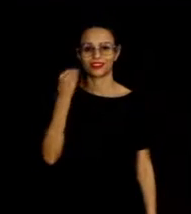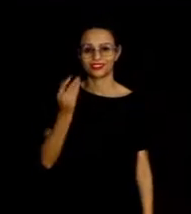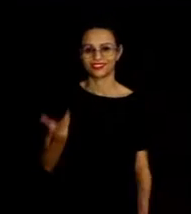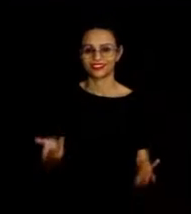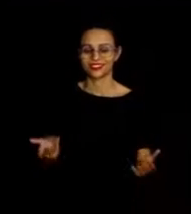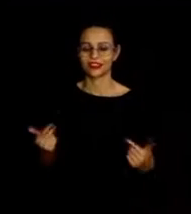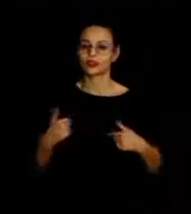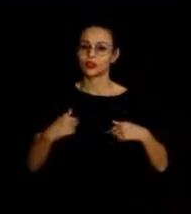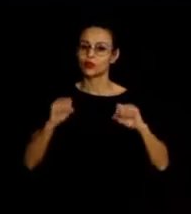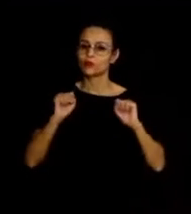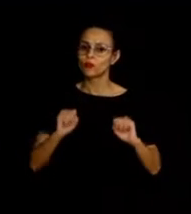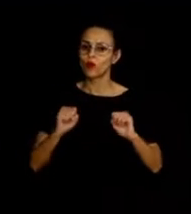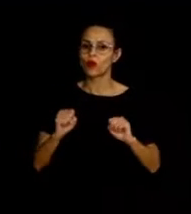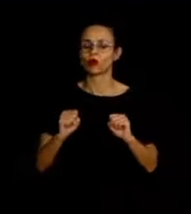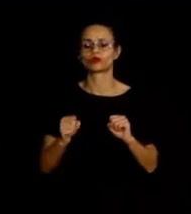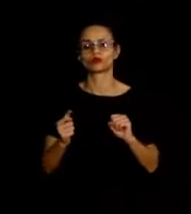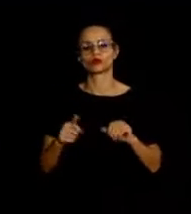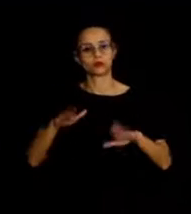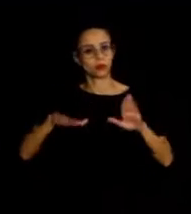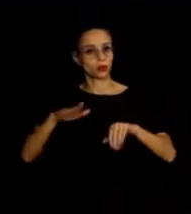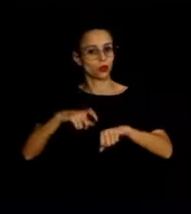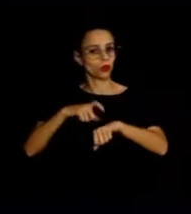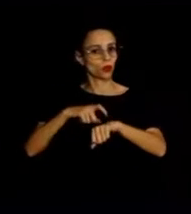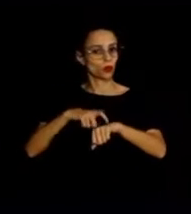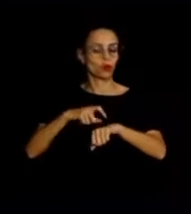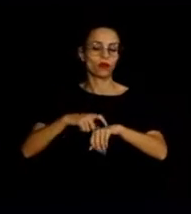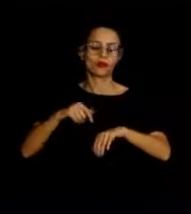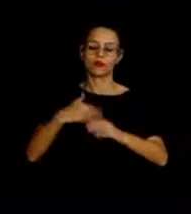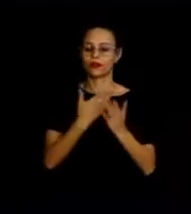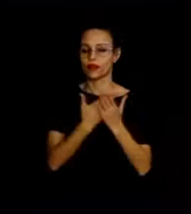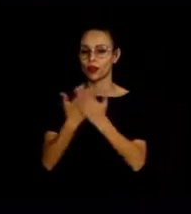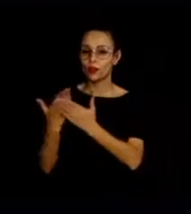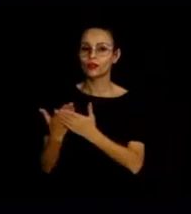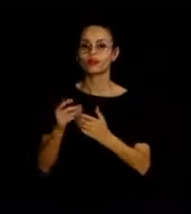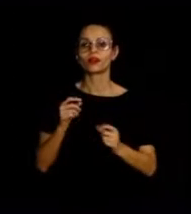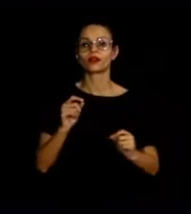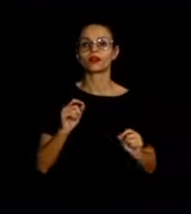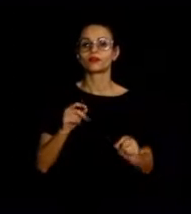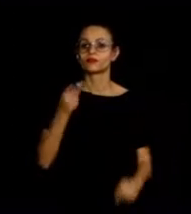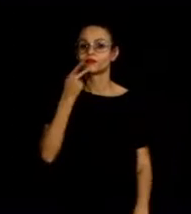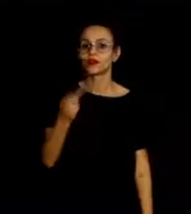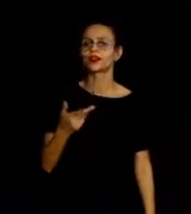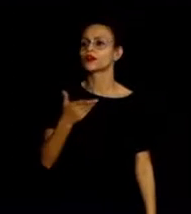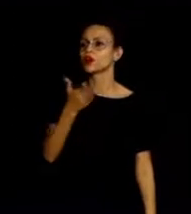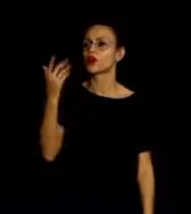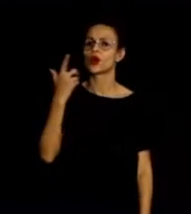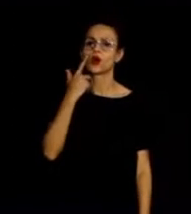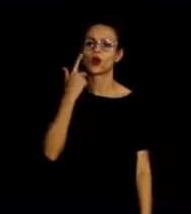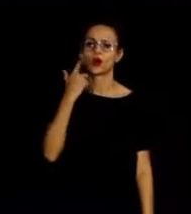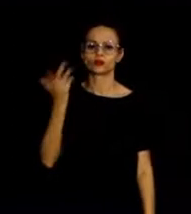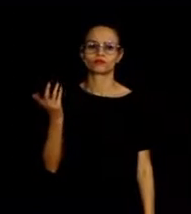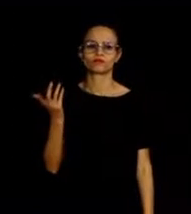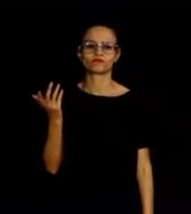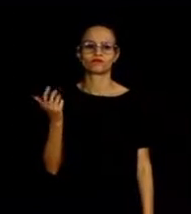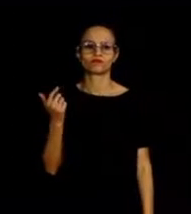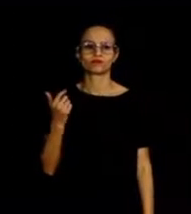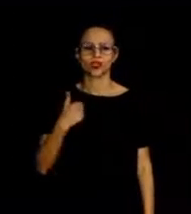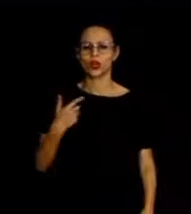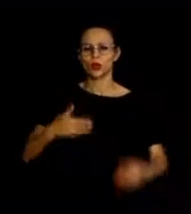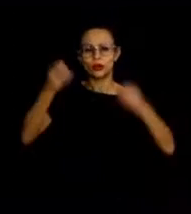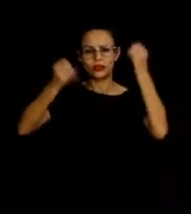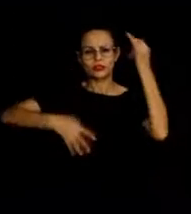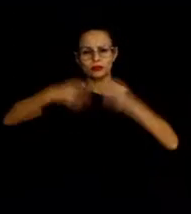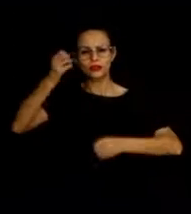posso no meio de uma aula a depender do horário naturalmente que ela aconteça falar pessoal Olha aí o e